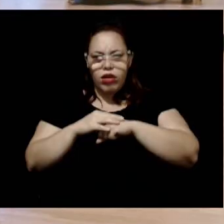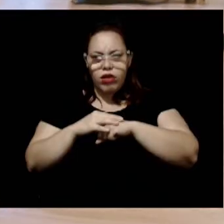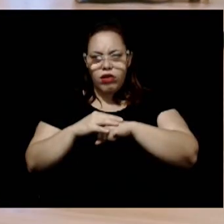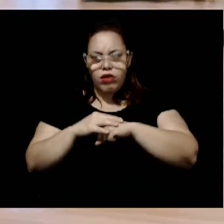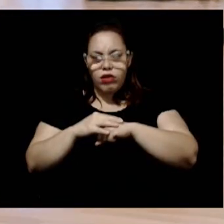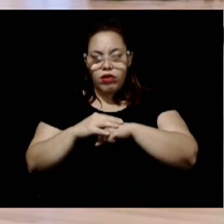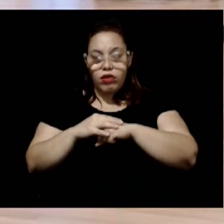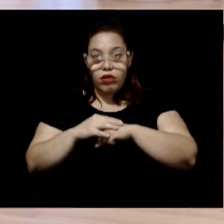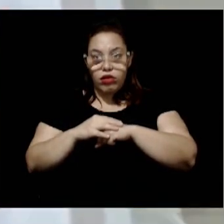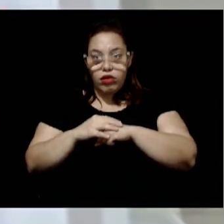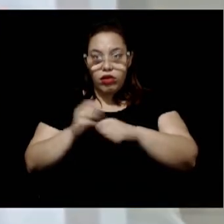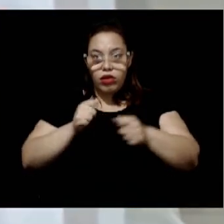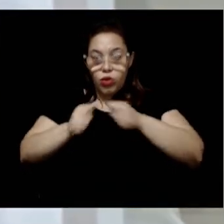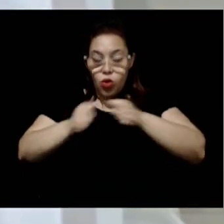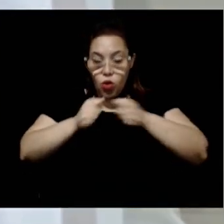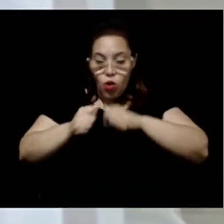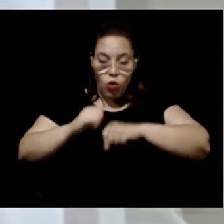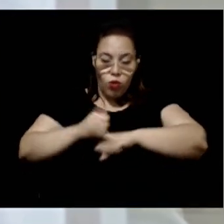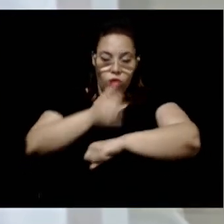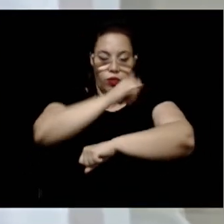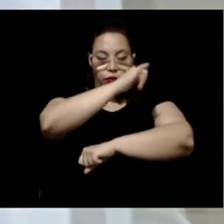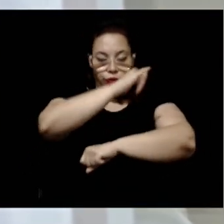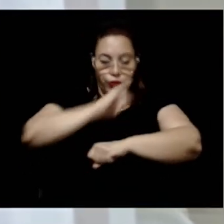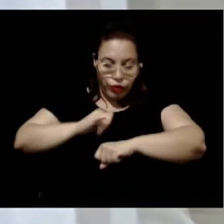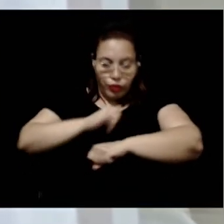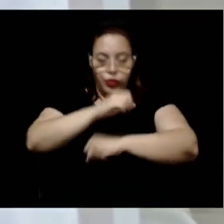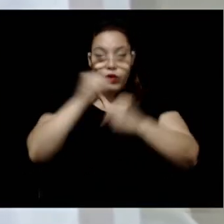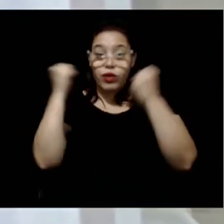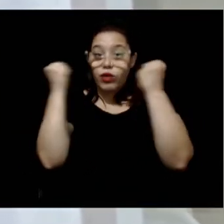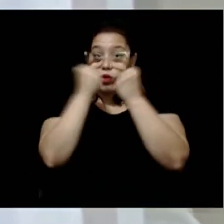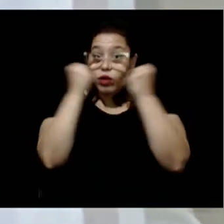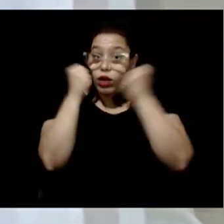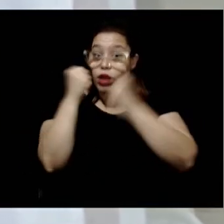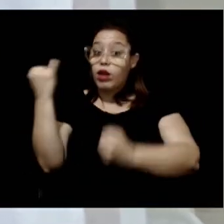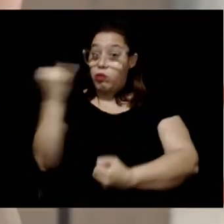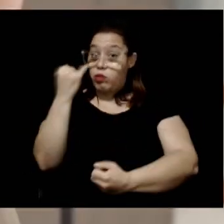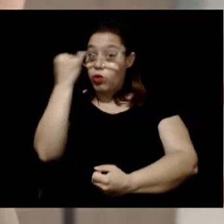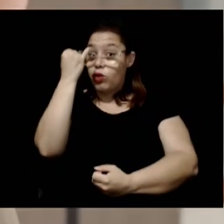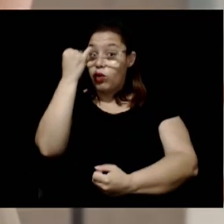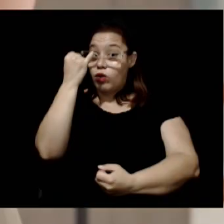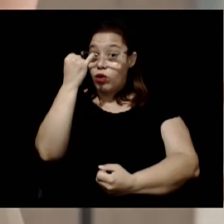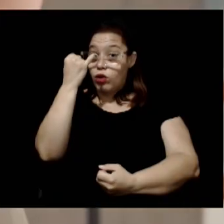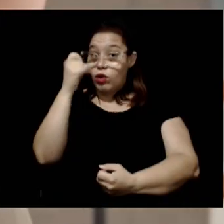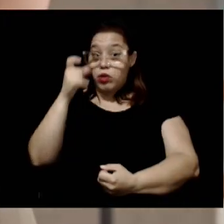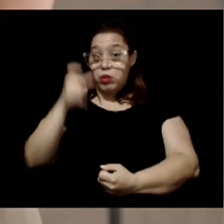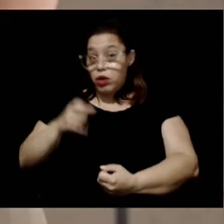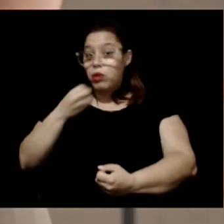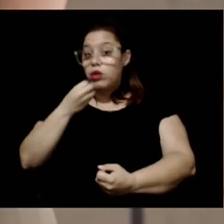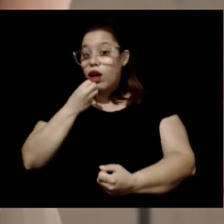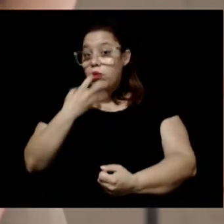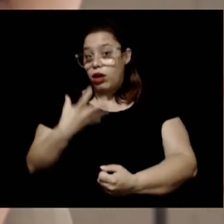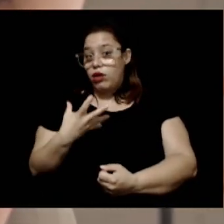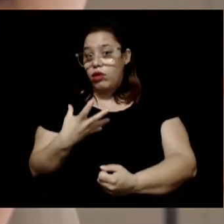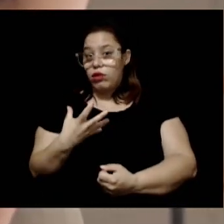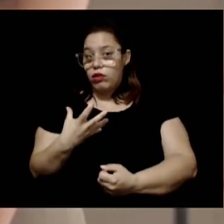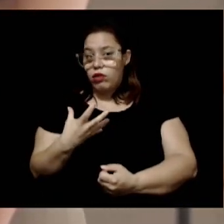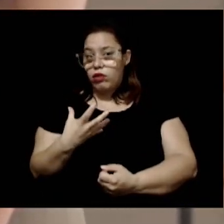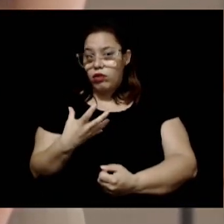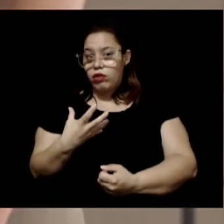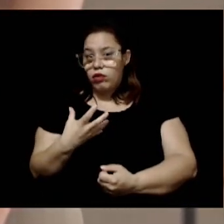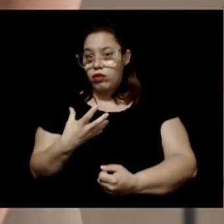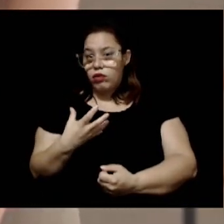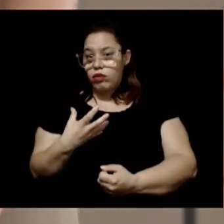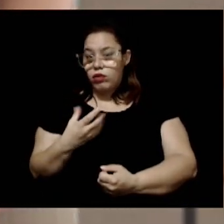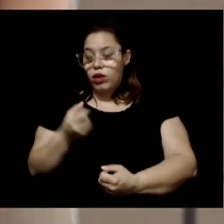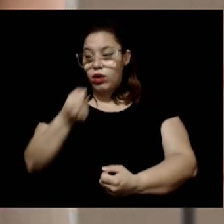de peso, com exercício físico importante, a pessoa pode ficar bem e até abrir mão de remédios no futuro.